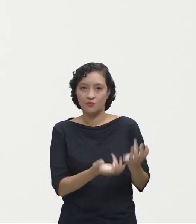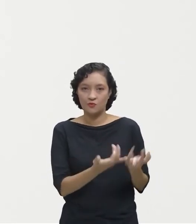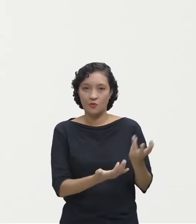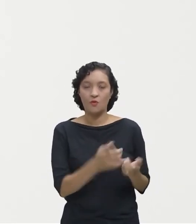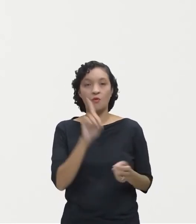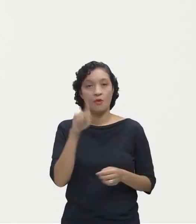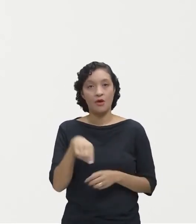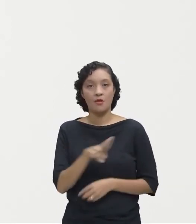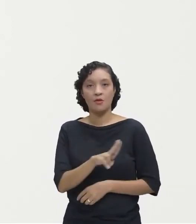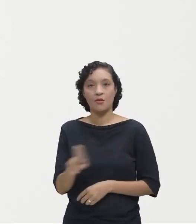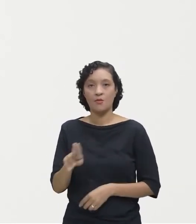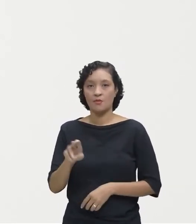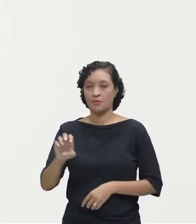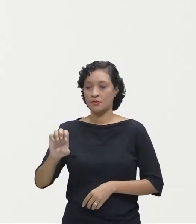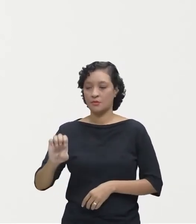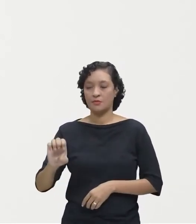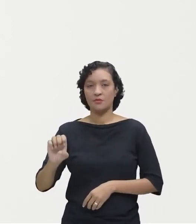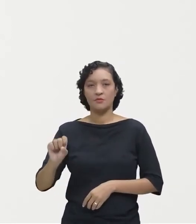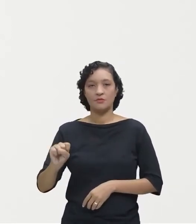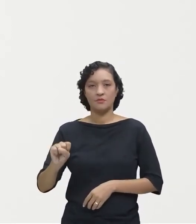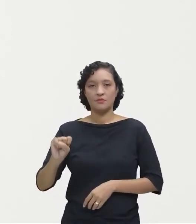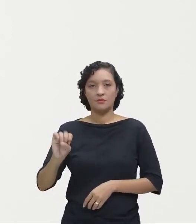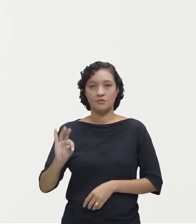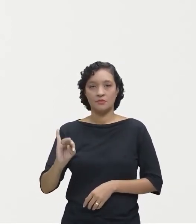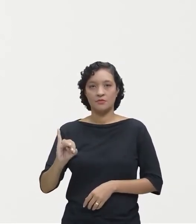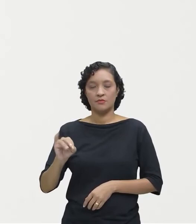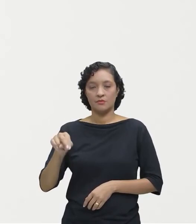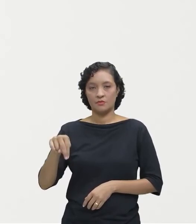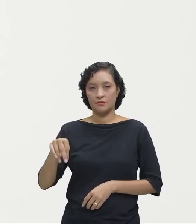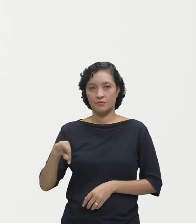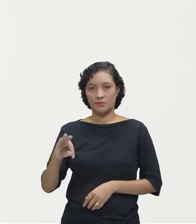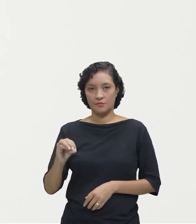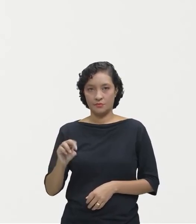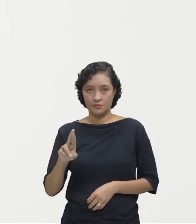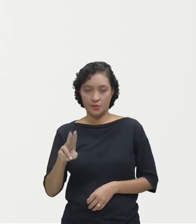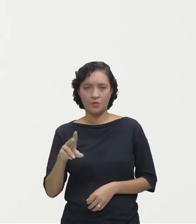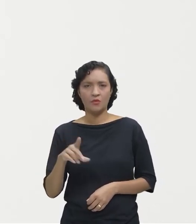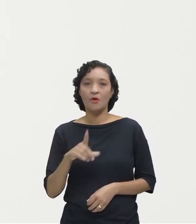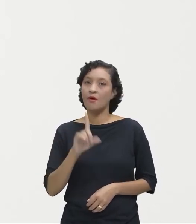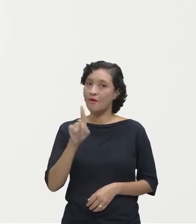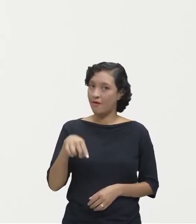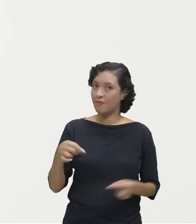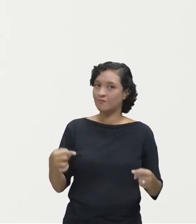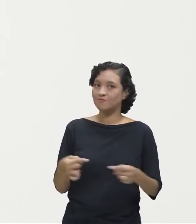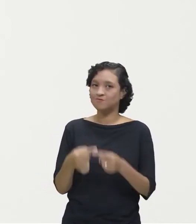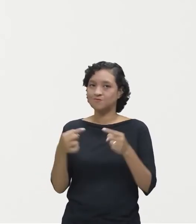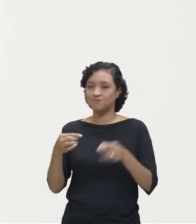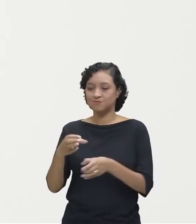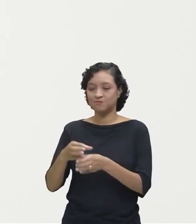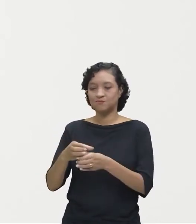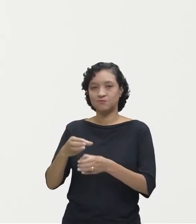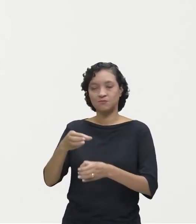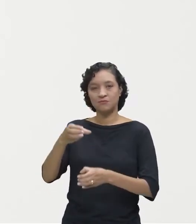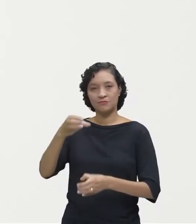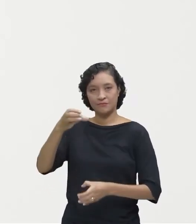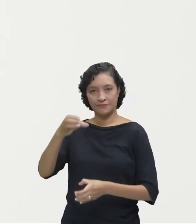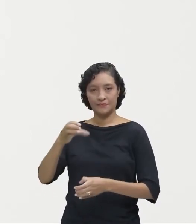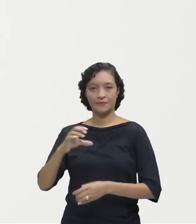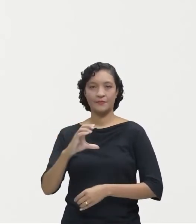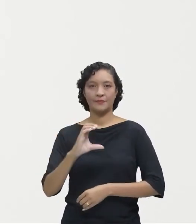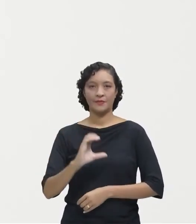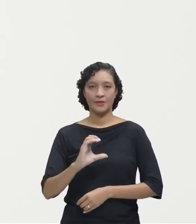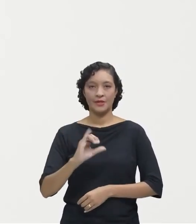extintor. Essas formas têm formas de cilindro, não esqueçam. Cilindro.